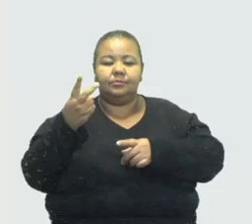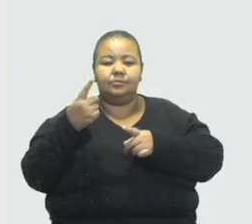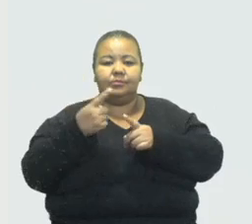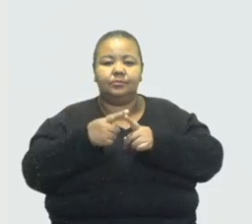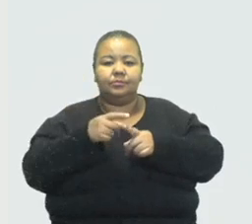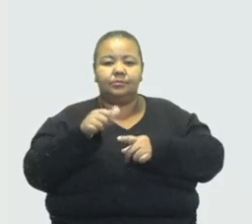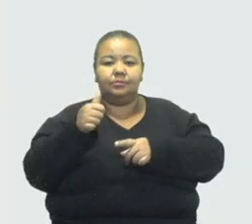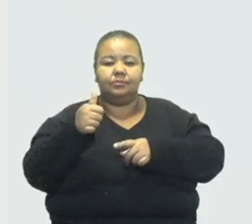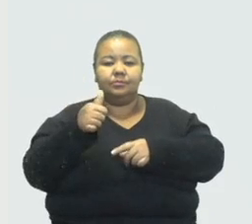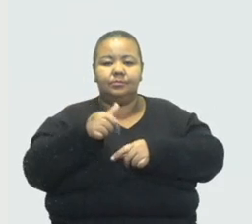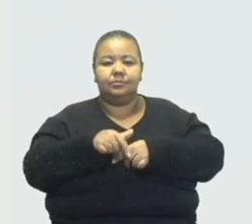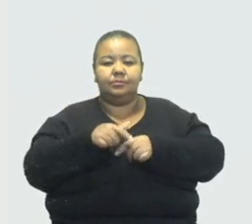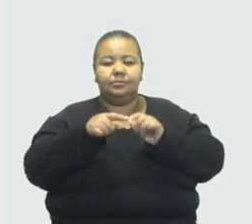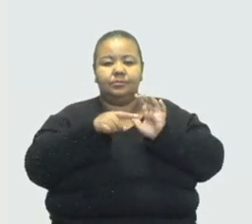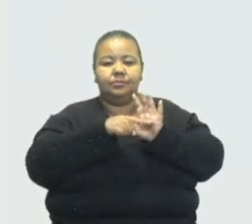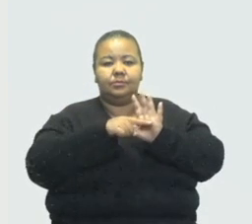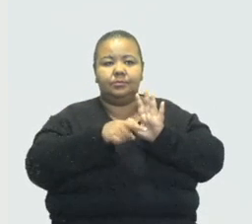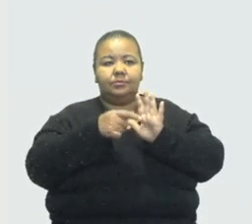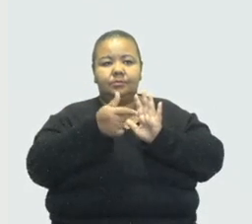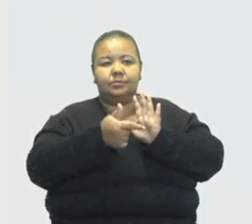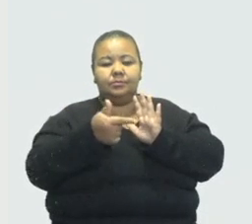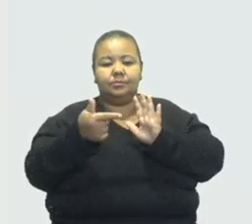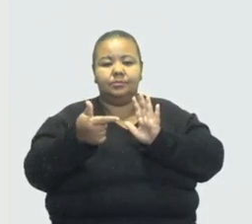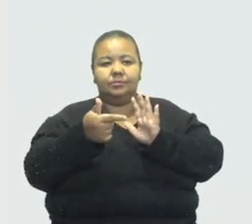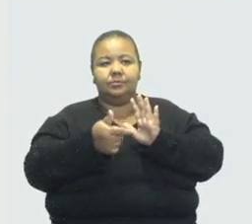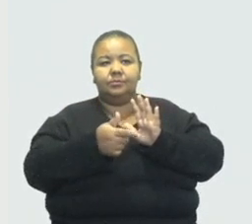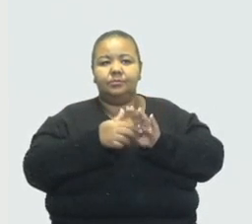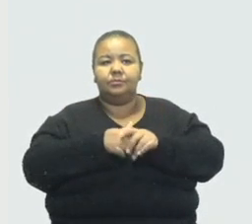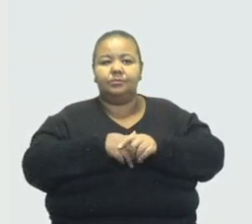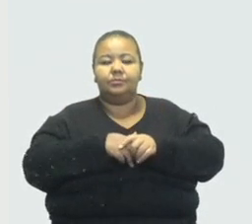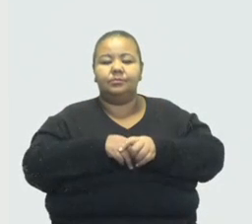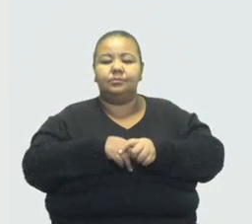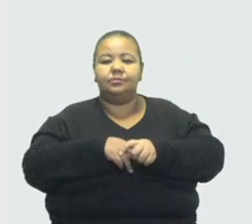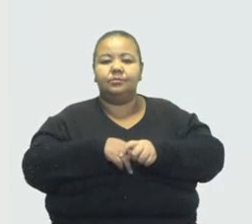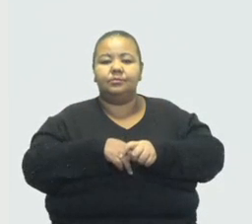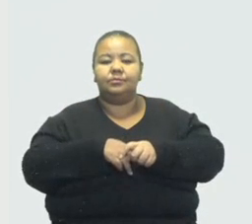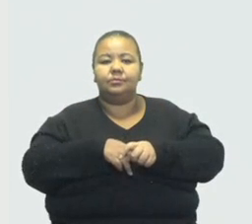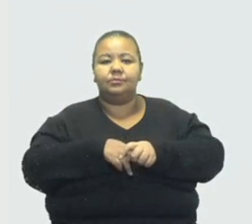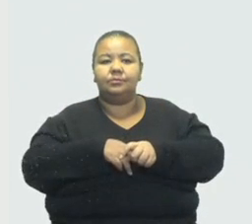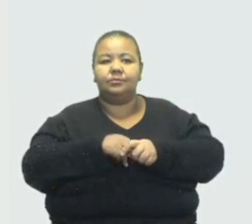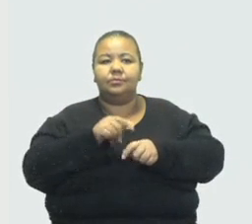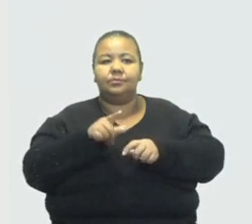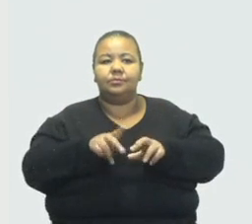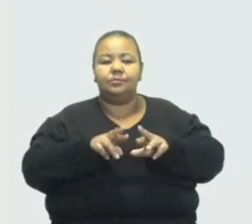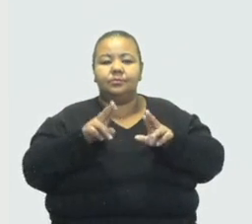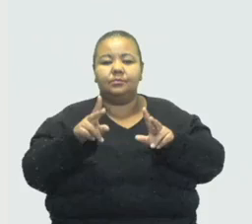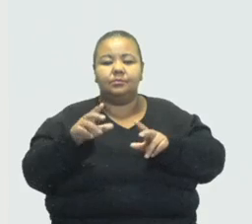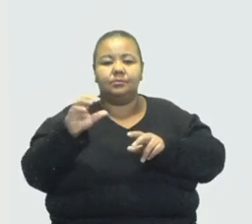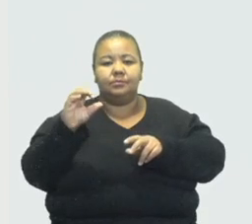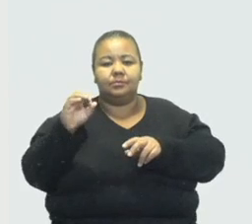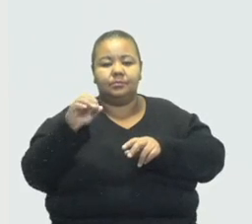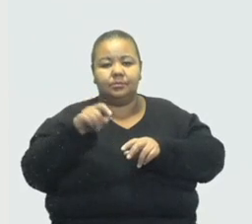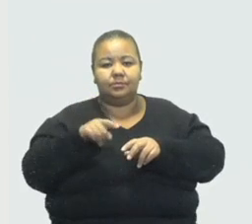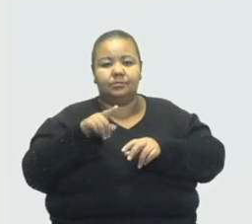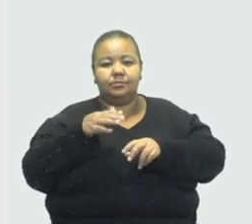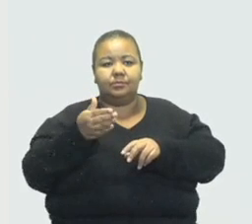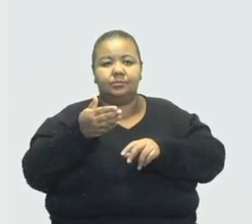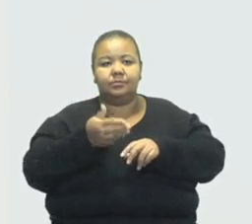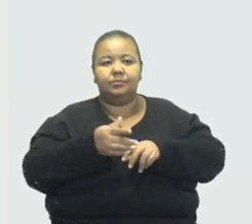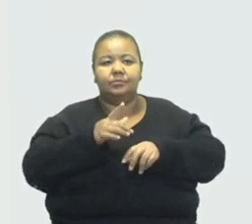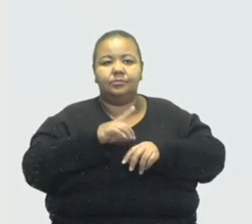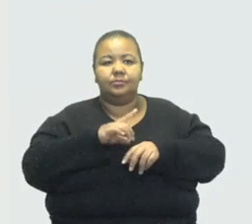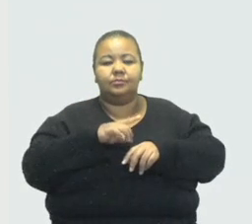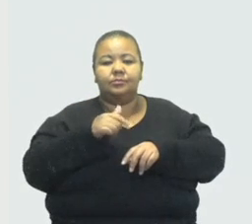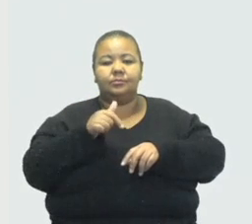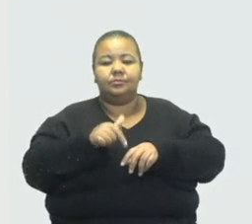2 vezes 11, menos 22. Determinante igual a 2. Ele é diferente de zero, não é? Então, ela